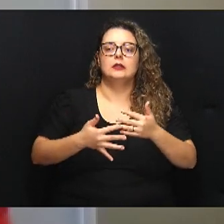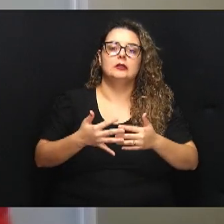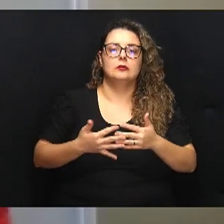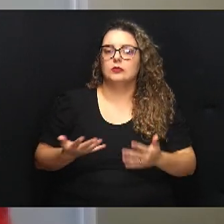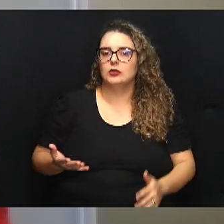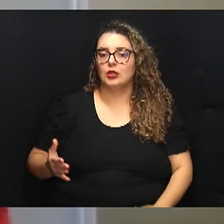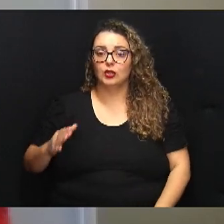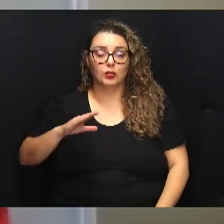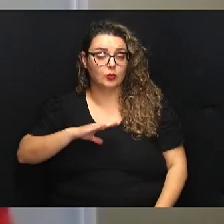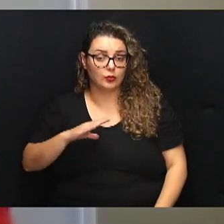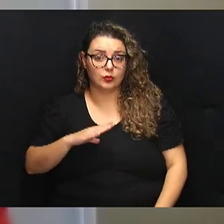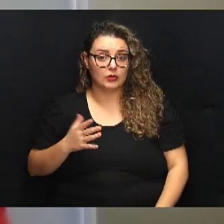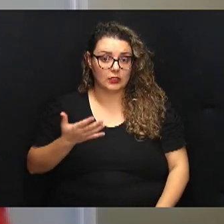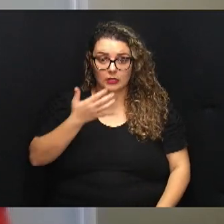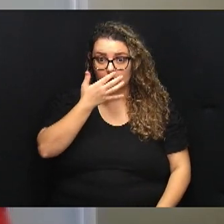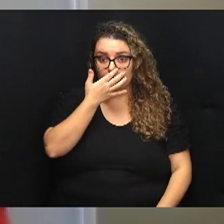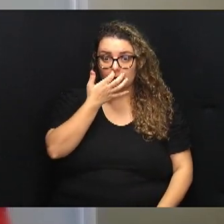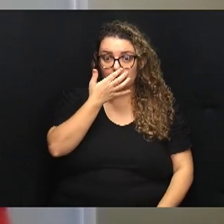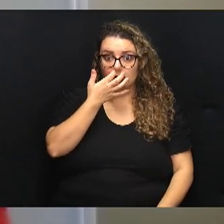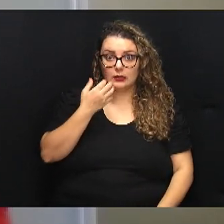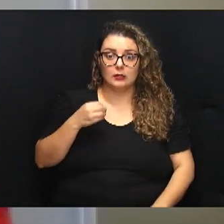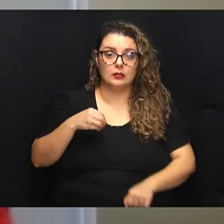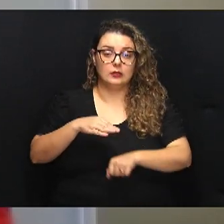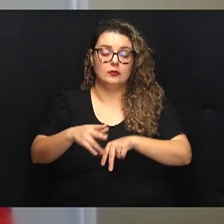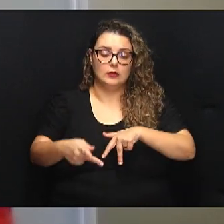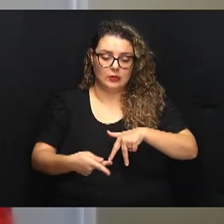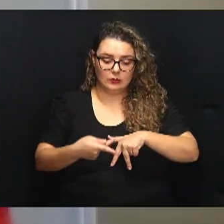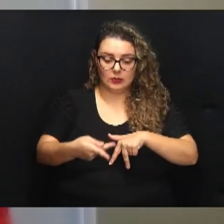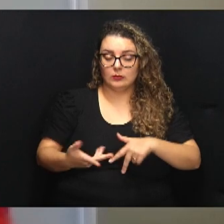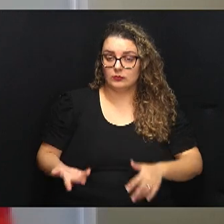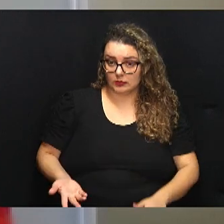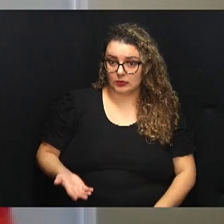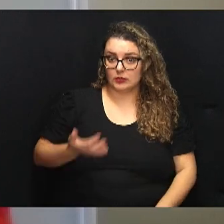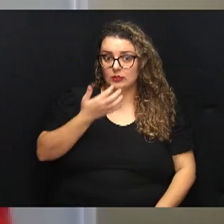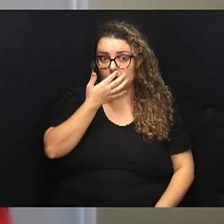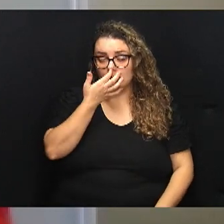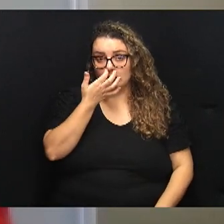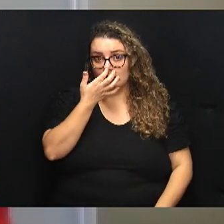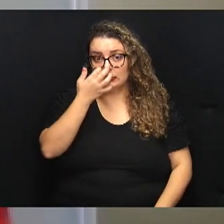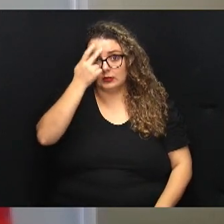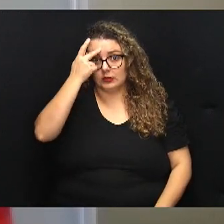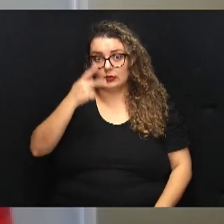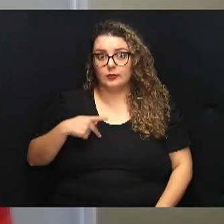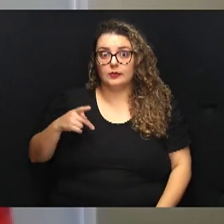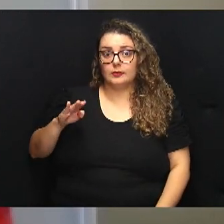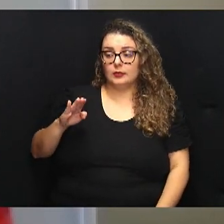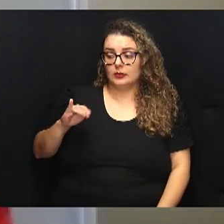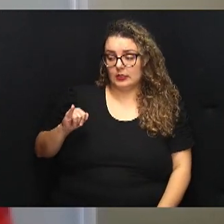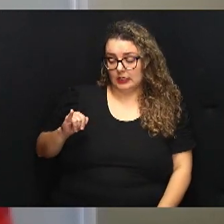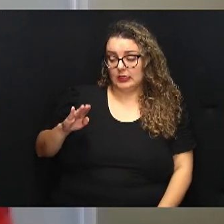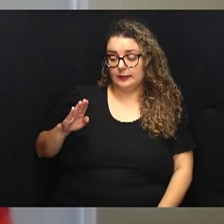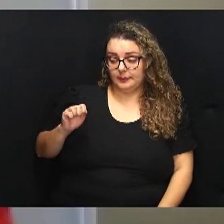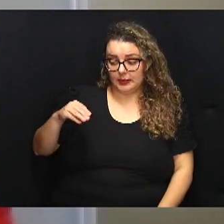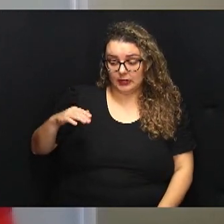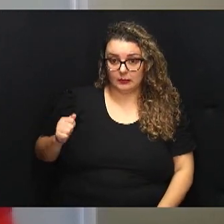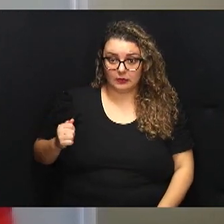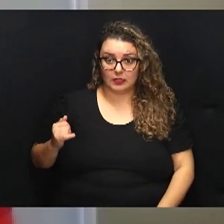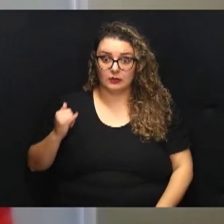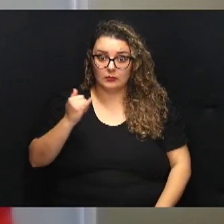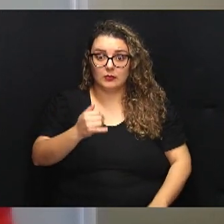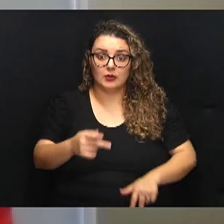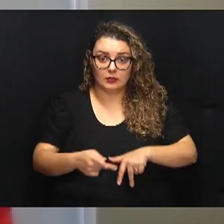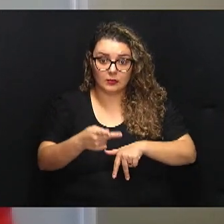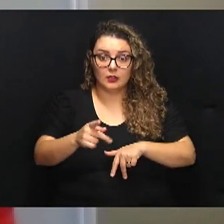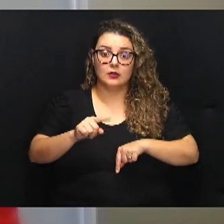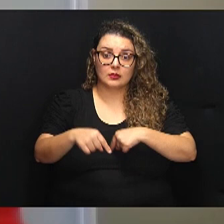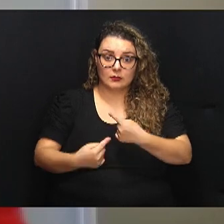o município emita seu parecer e que o próprio IBAMA emita seu parecer